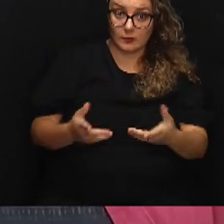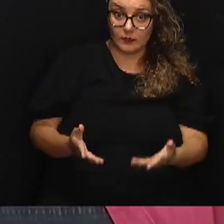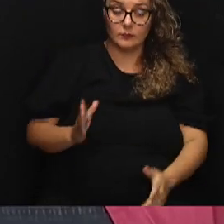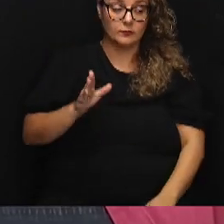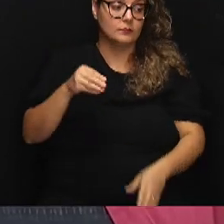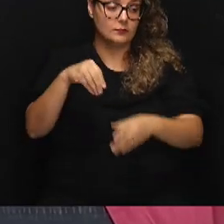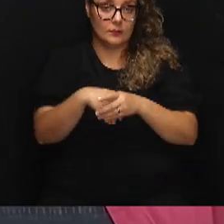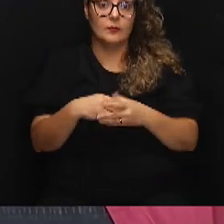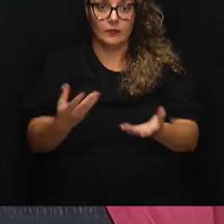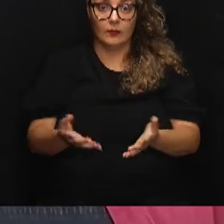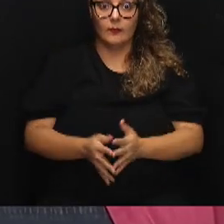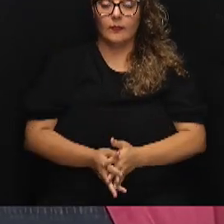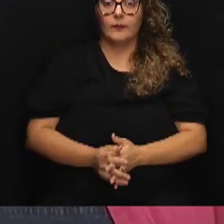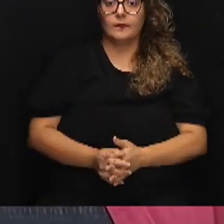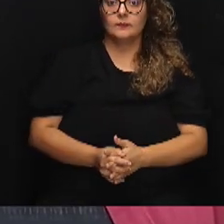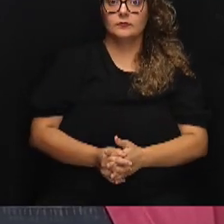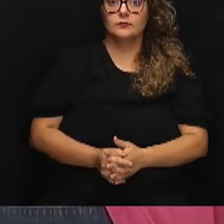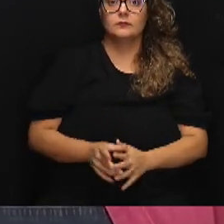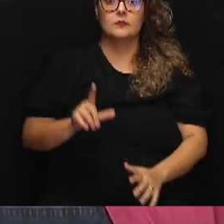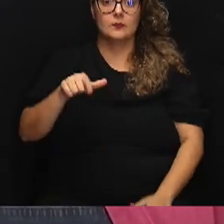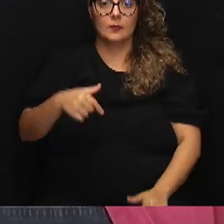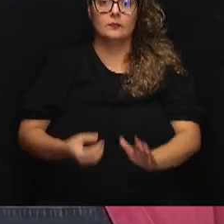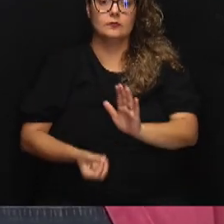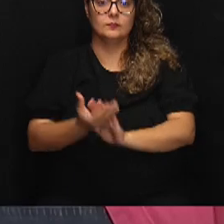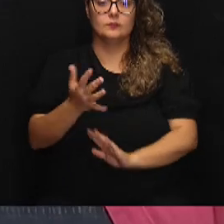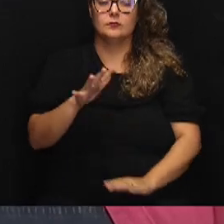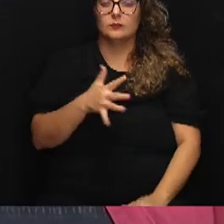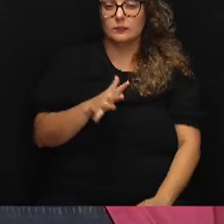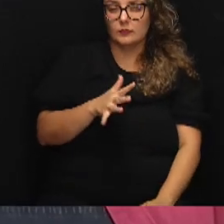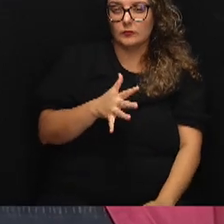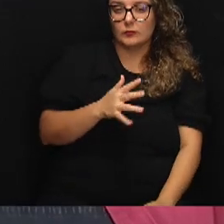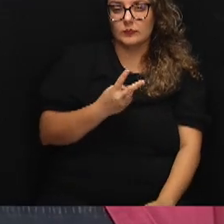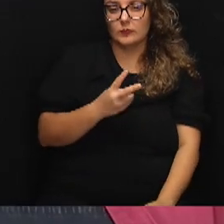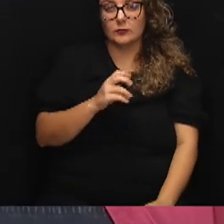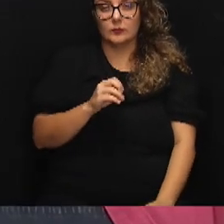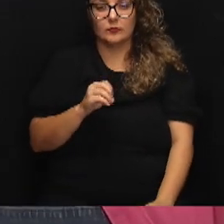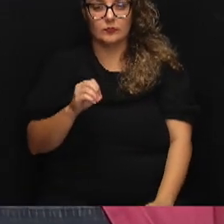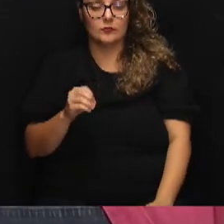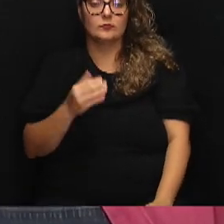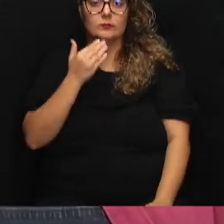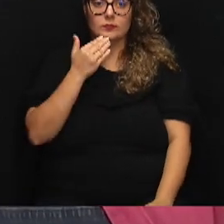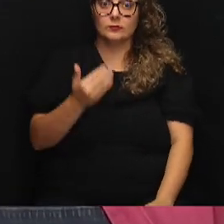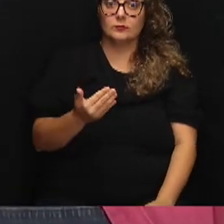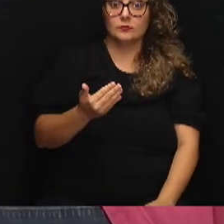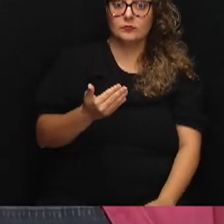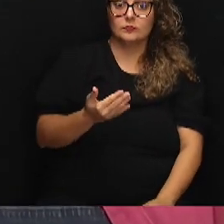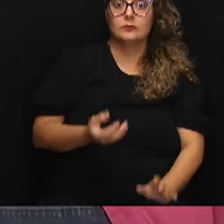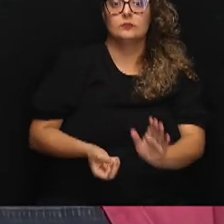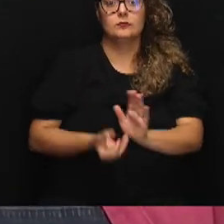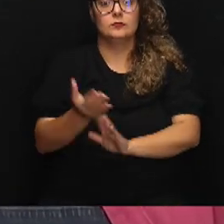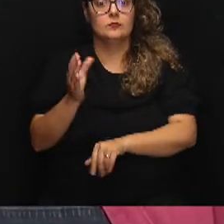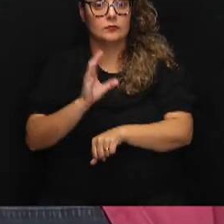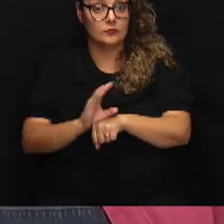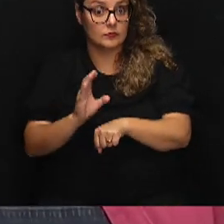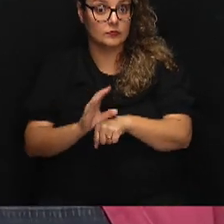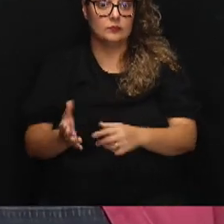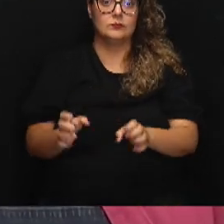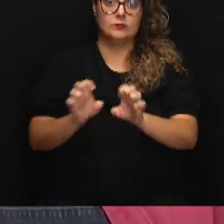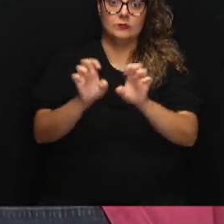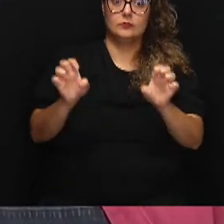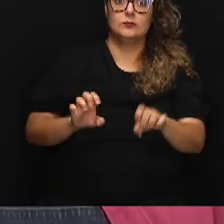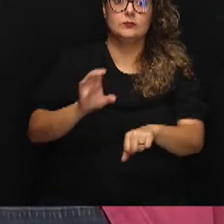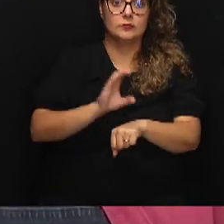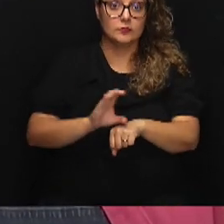estava lá. E depois surgiu, mais ou menos em 2000, essa demanda, né? Vamos montar um curso, né? Vamos estruturar um